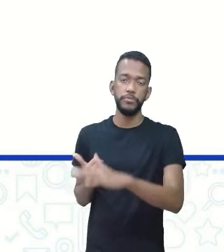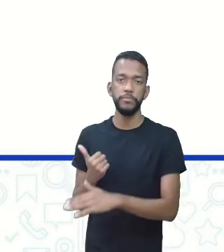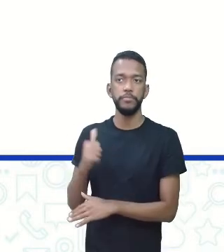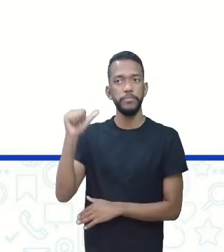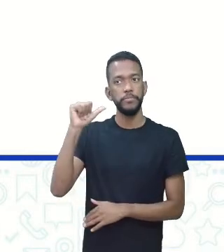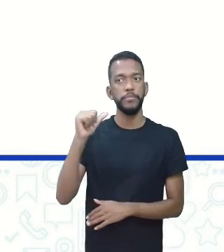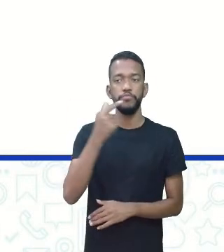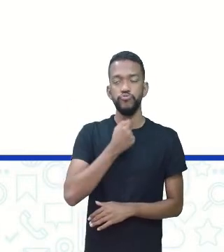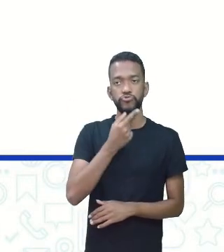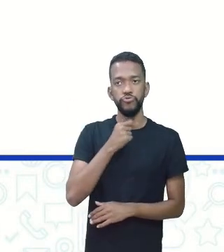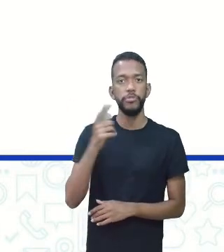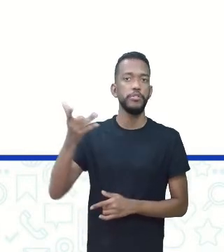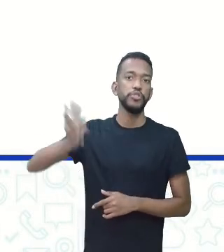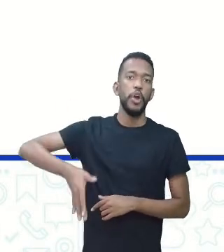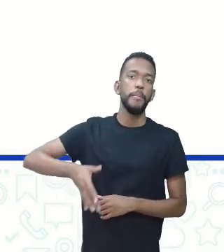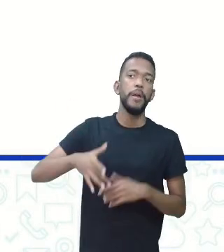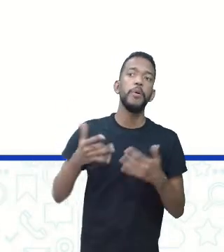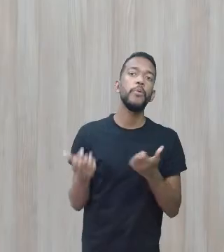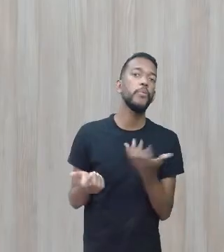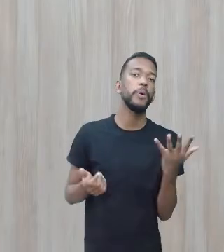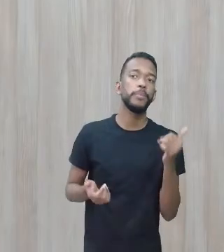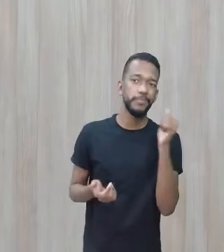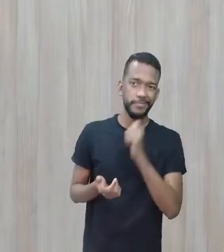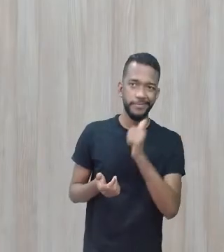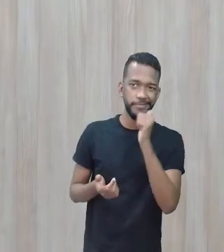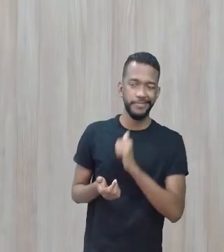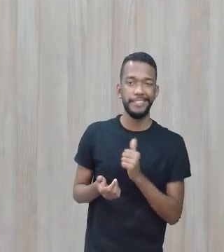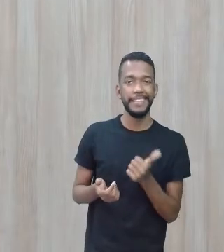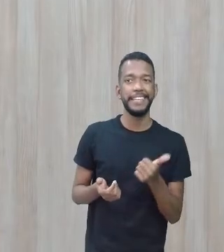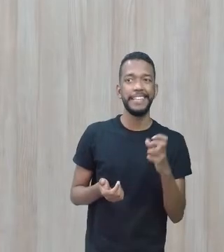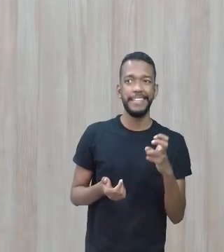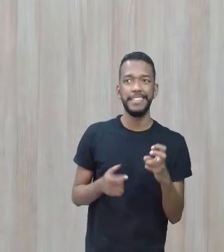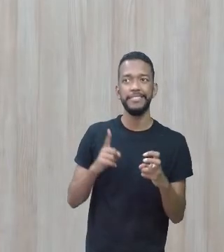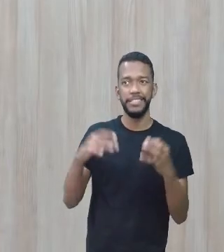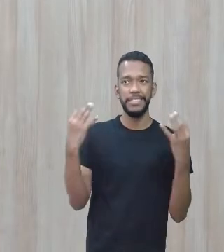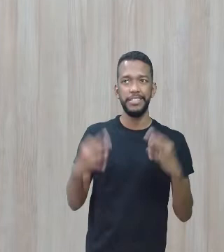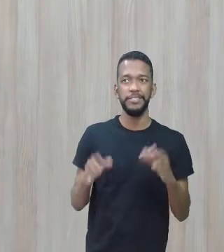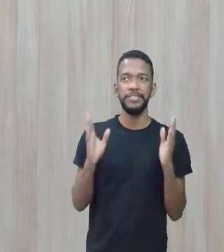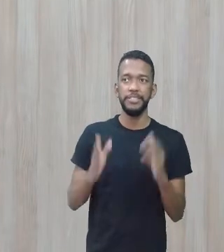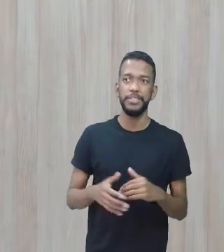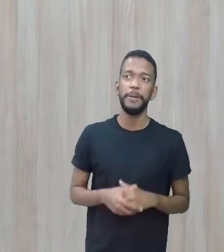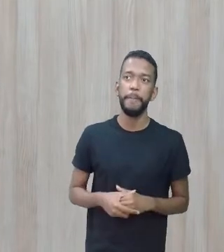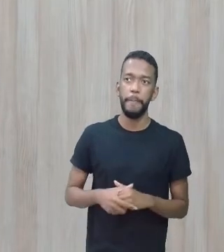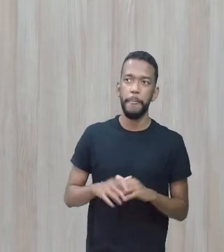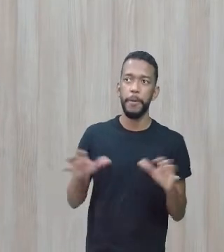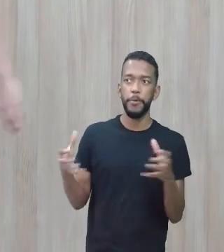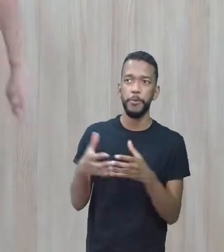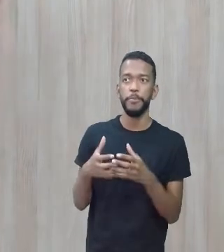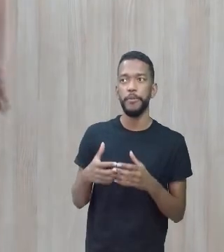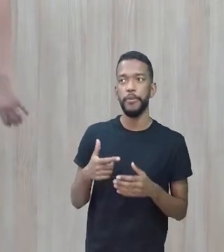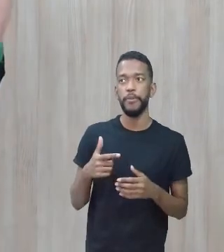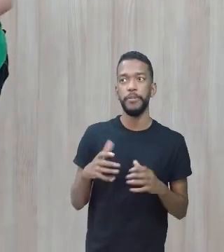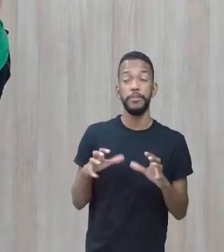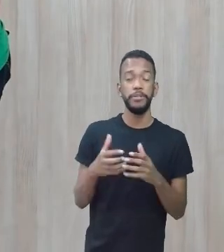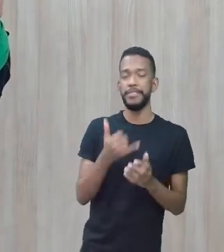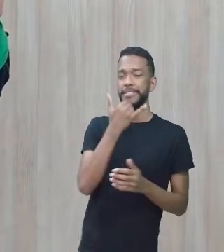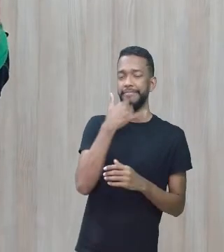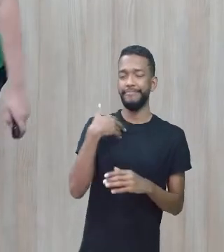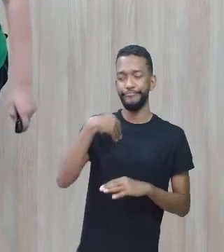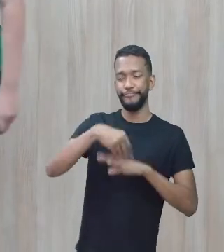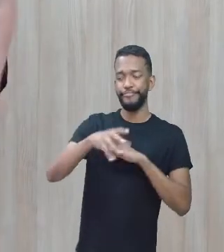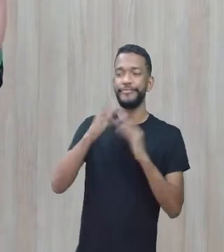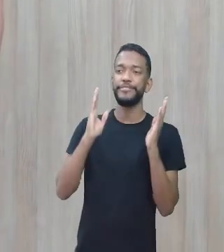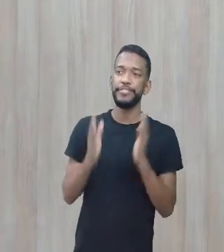tem 15 meninas. Tenho certeza que vocês acertaram por aí, viu? O grupo aqui, ó. Esqueci dessa informação que